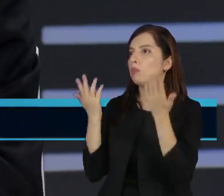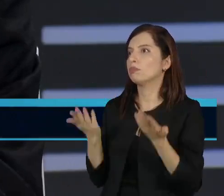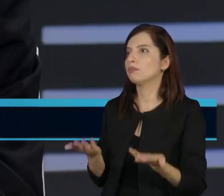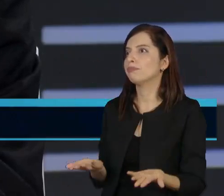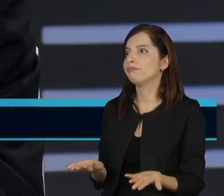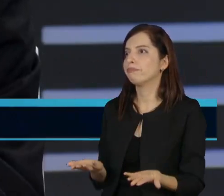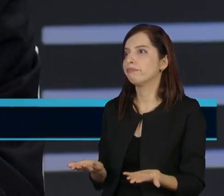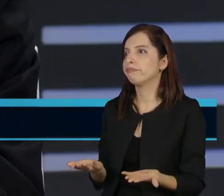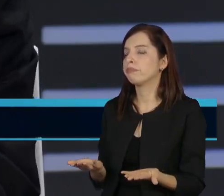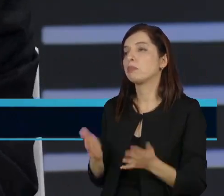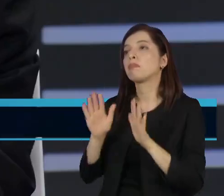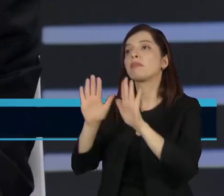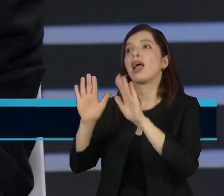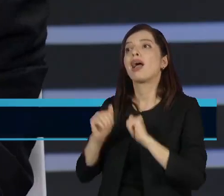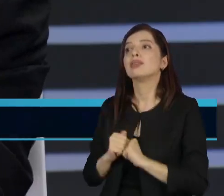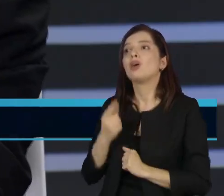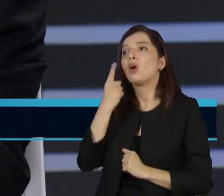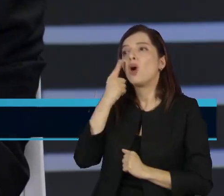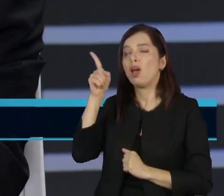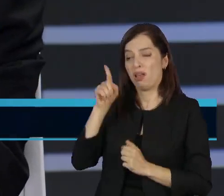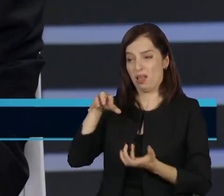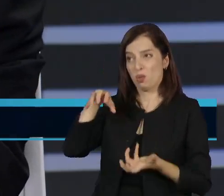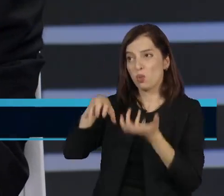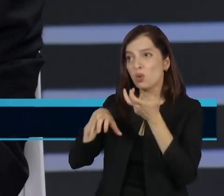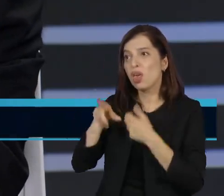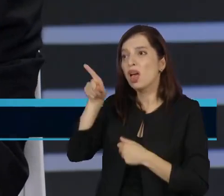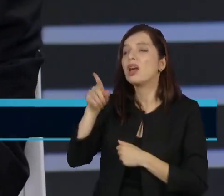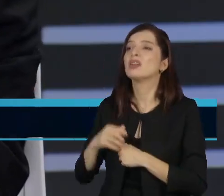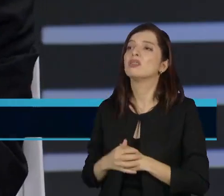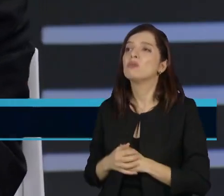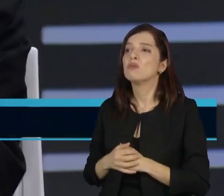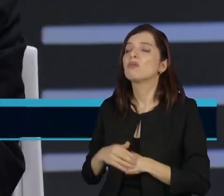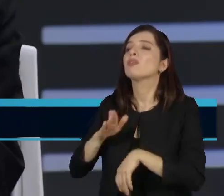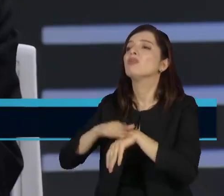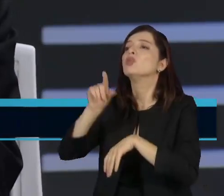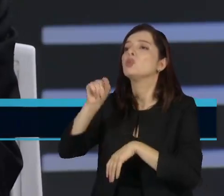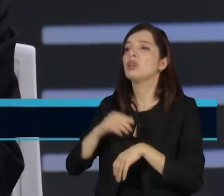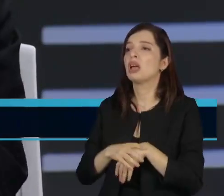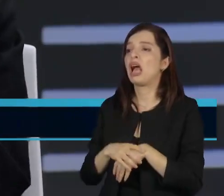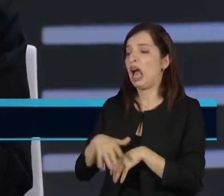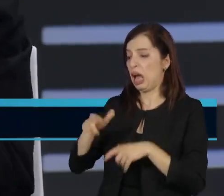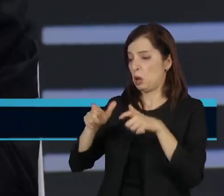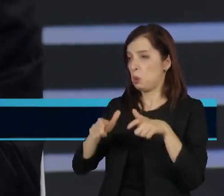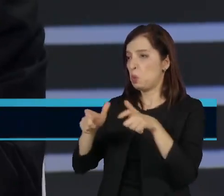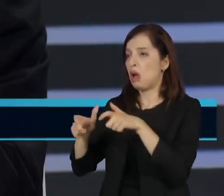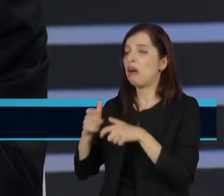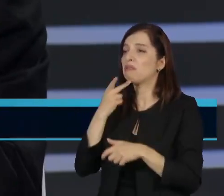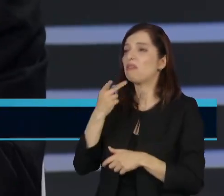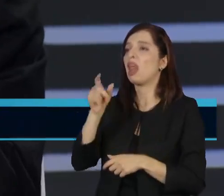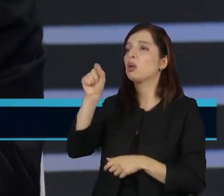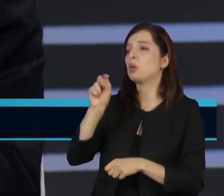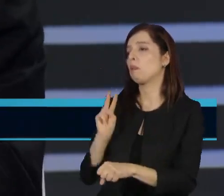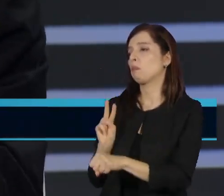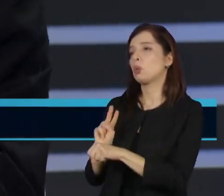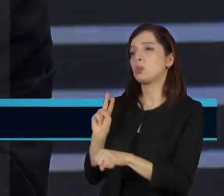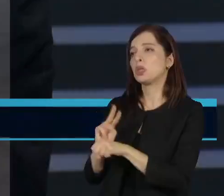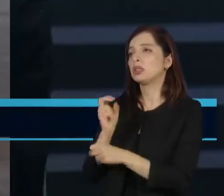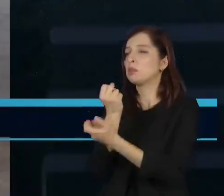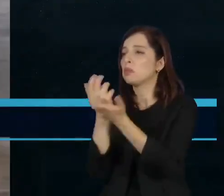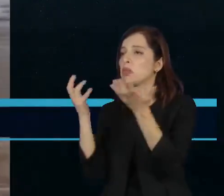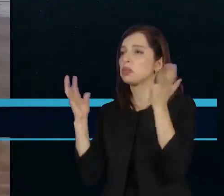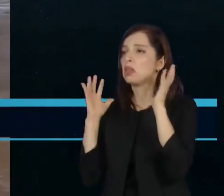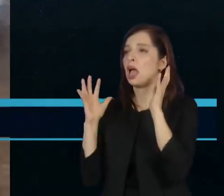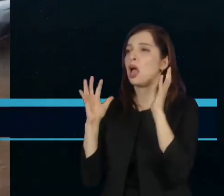Congresso Nacional, tentativas de diminuir áreas de preservação permanente. O que é a área de preservação permanente? A